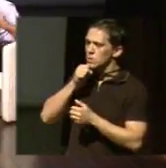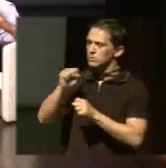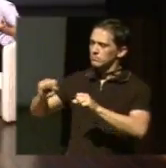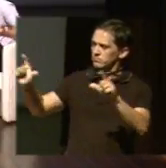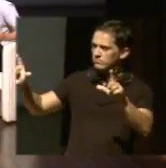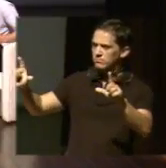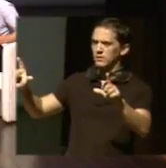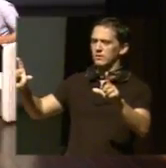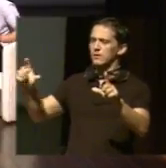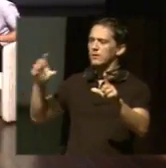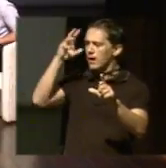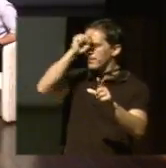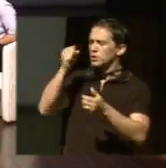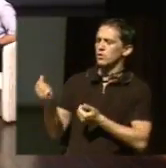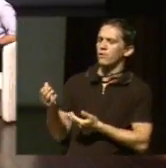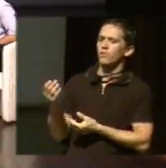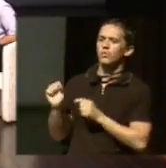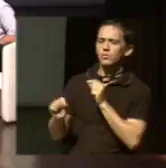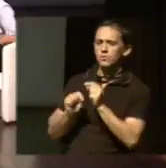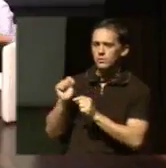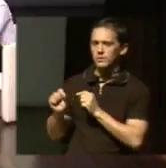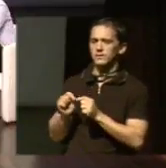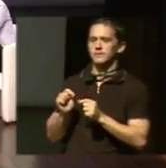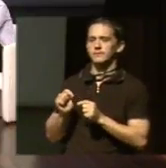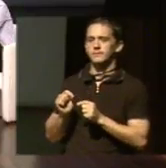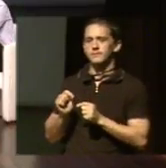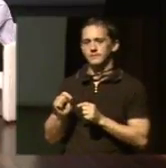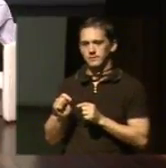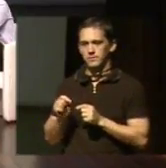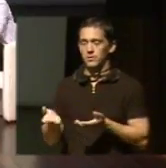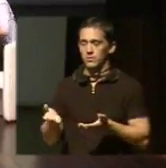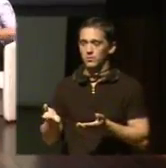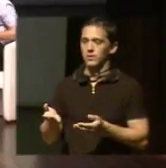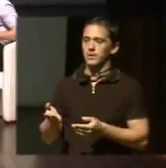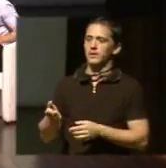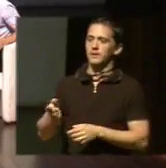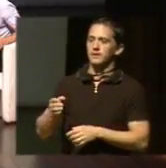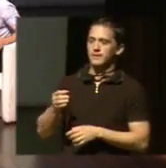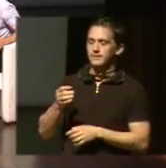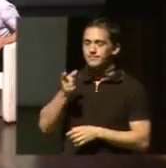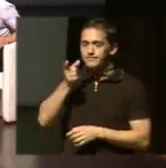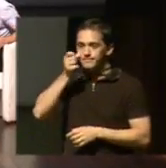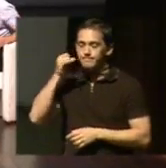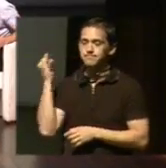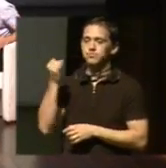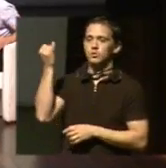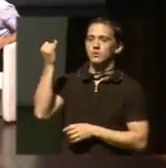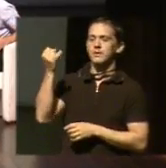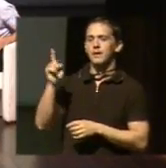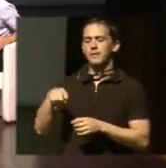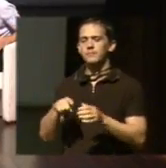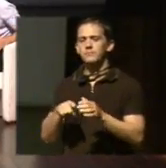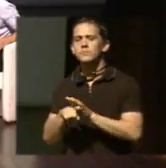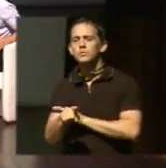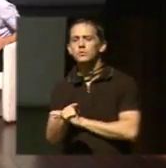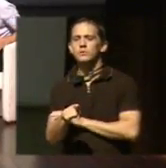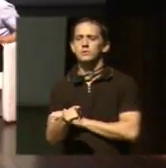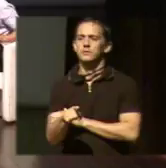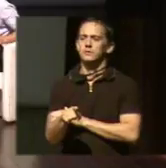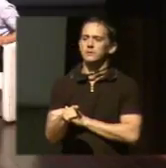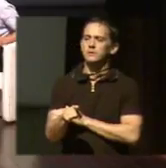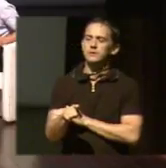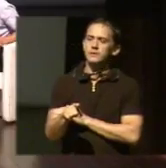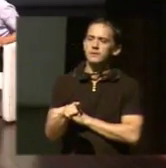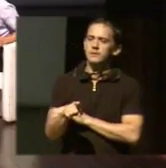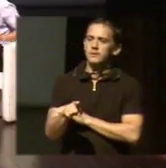os jovens aprendem, né? Eu acho que um ponto interessante também da gente perguntar para vocês é o seguinte: tudo isso que a gente